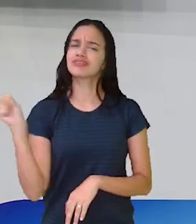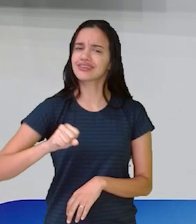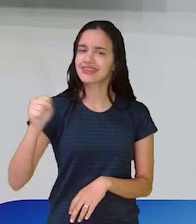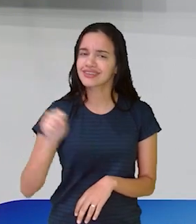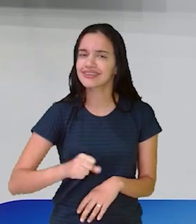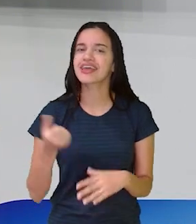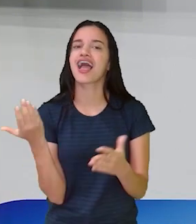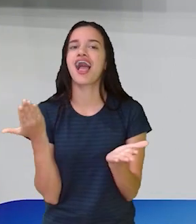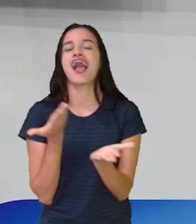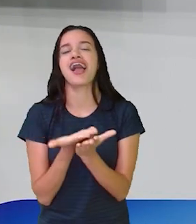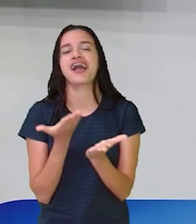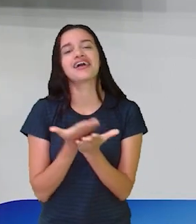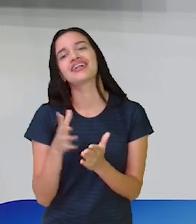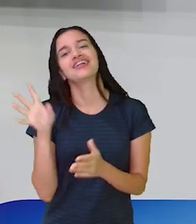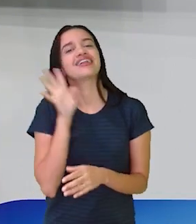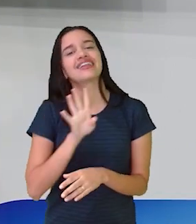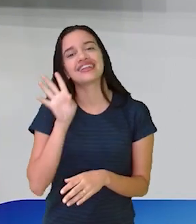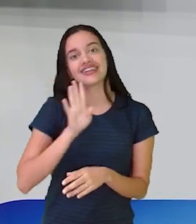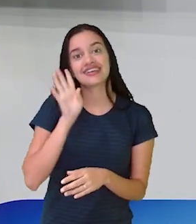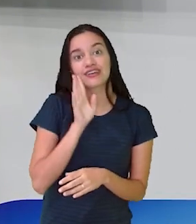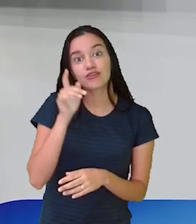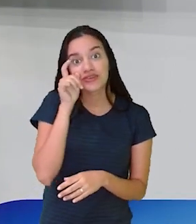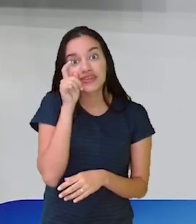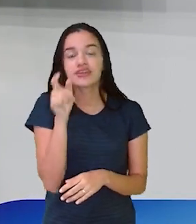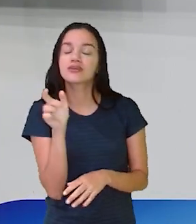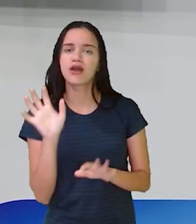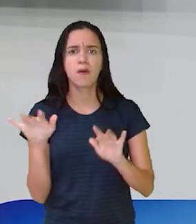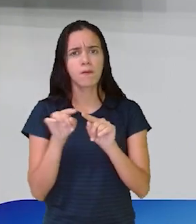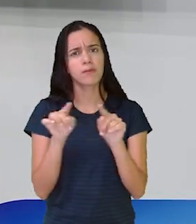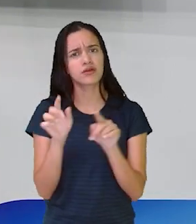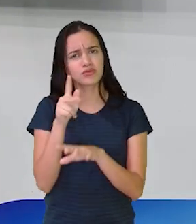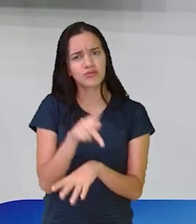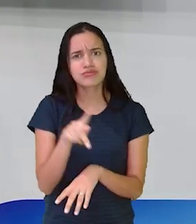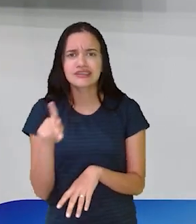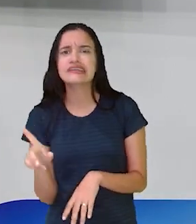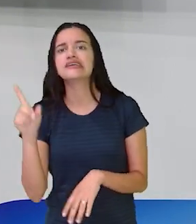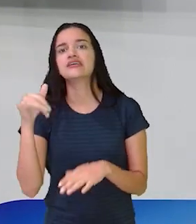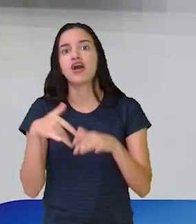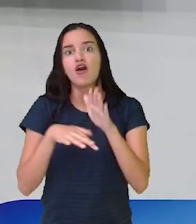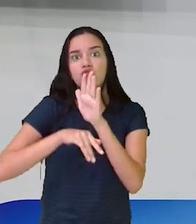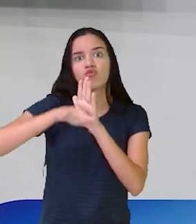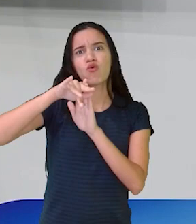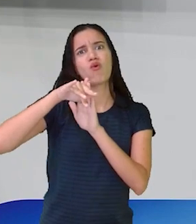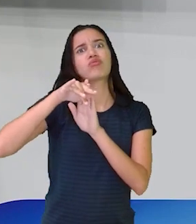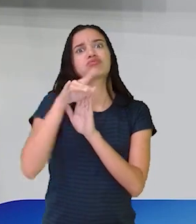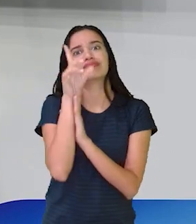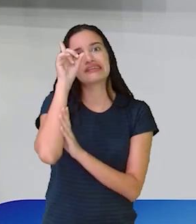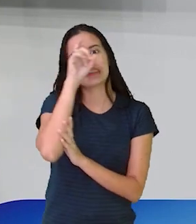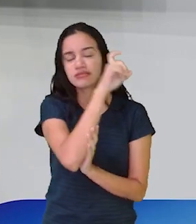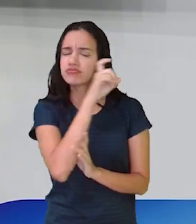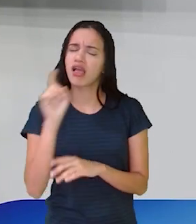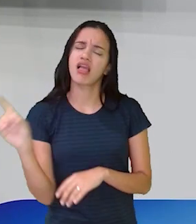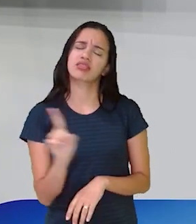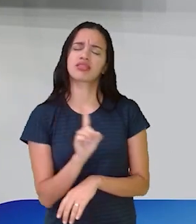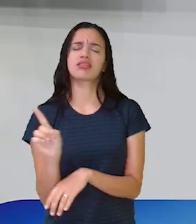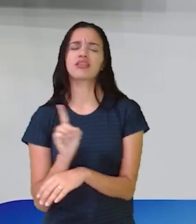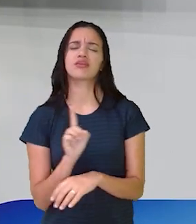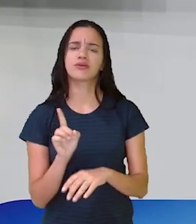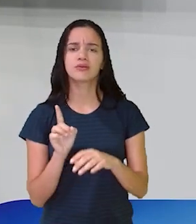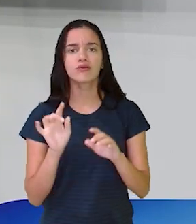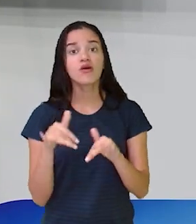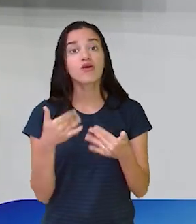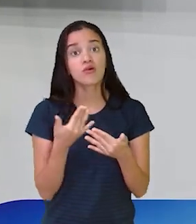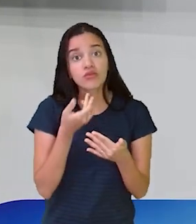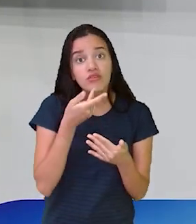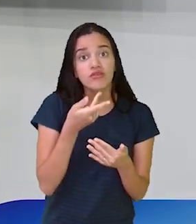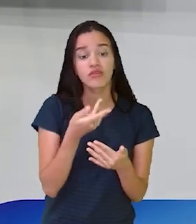a aula vai ser legal, vai ser bem interessante. Professora, mas volume é muito difícil. Não, minha gente. Quando a gente fala de volume, a gente